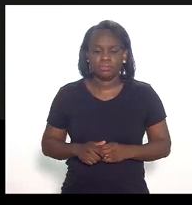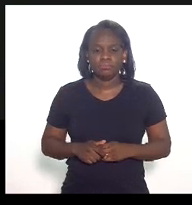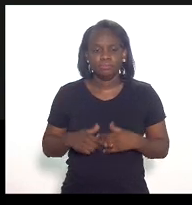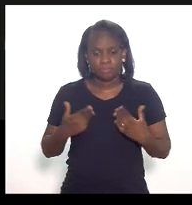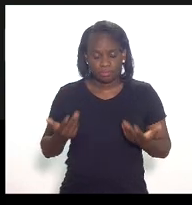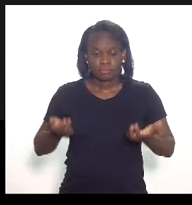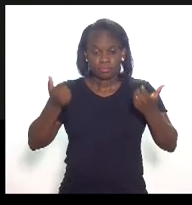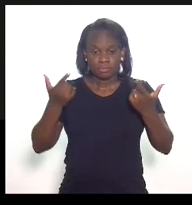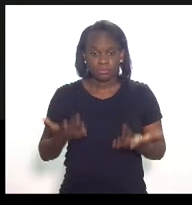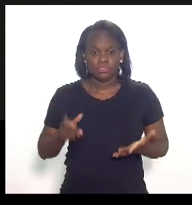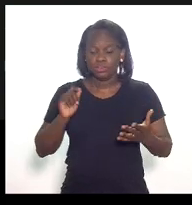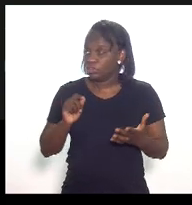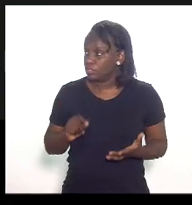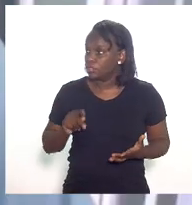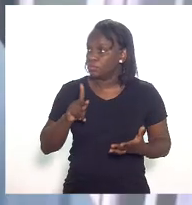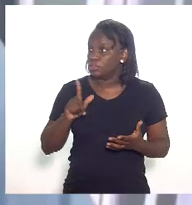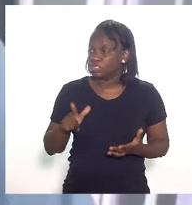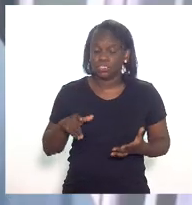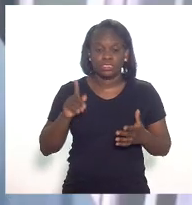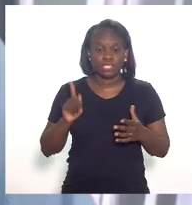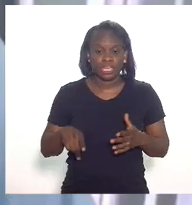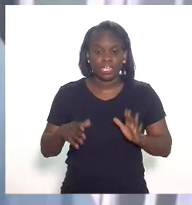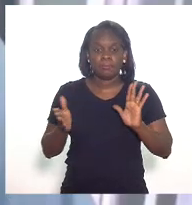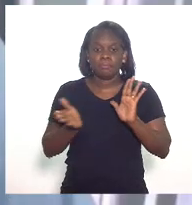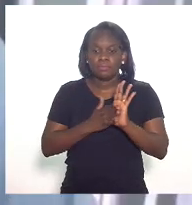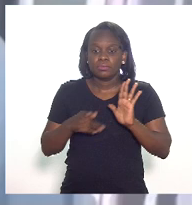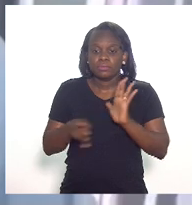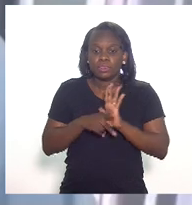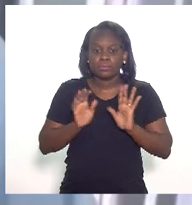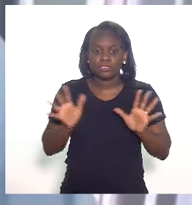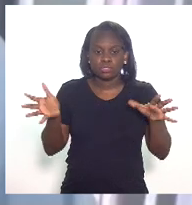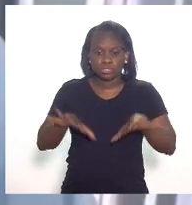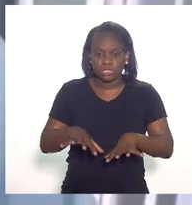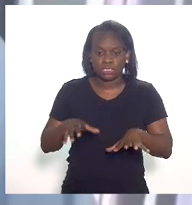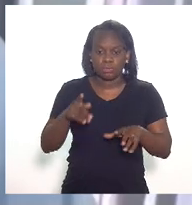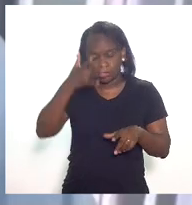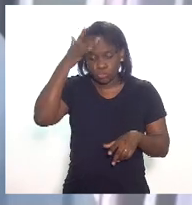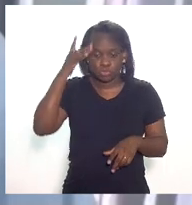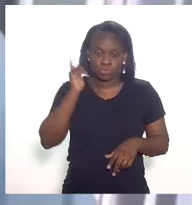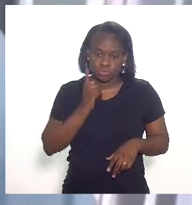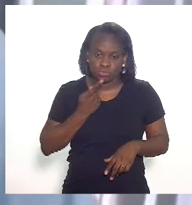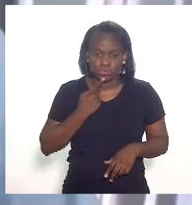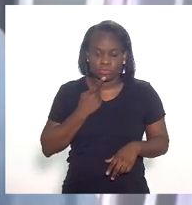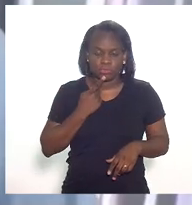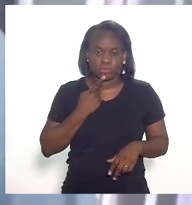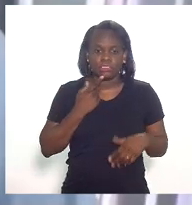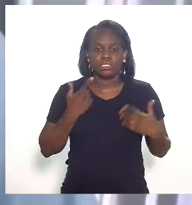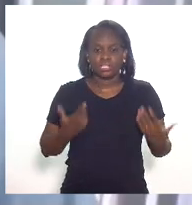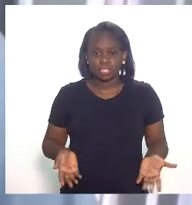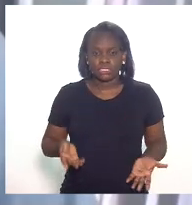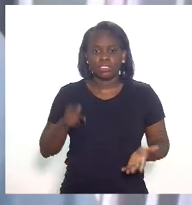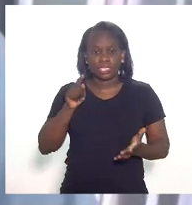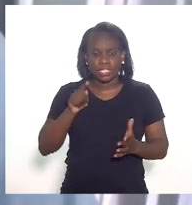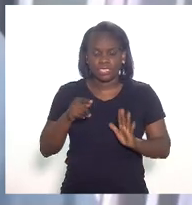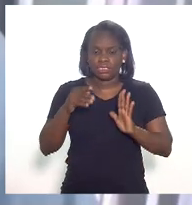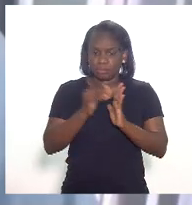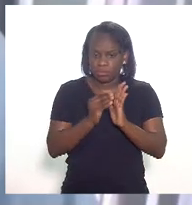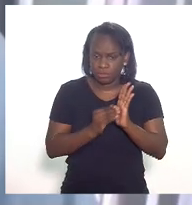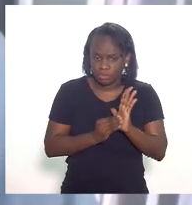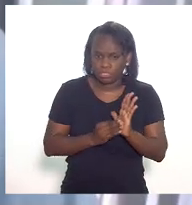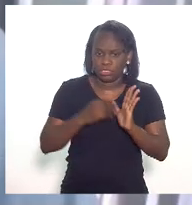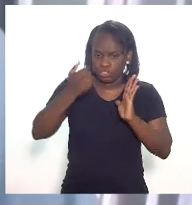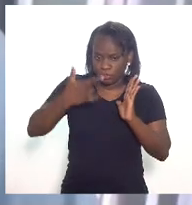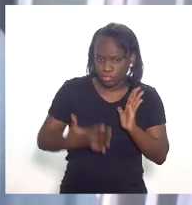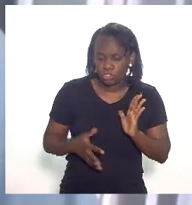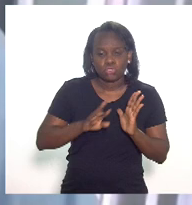ponderando que o projeto é, sobretudo, sobre a pauta da inclusão da pessoa surda. Né? esse elemento que ele introduz,